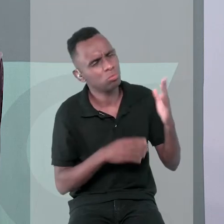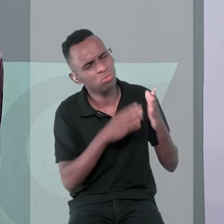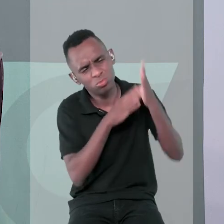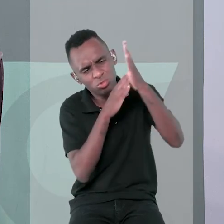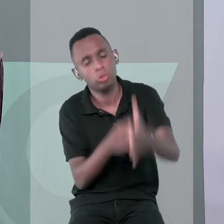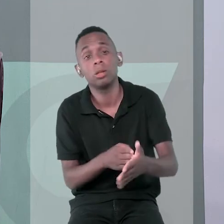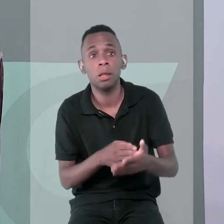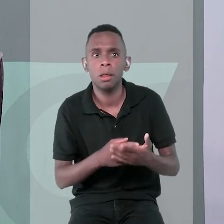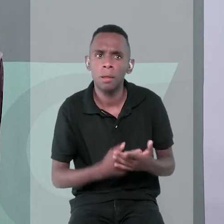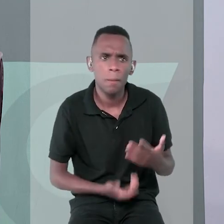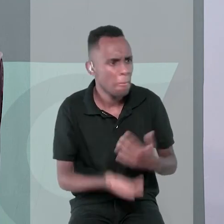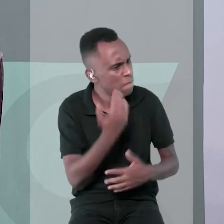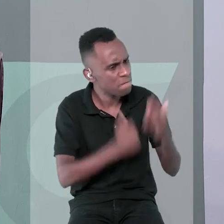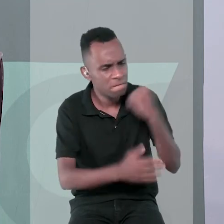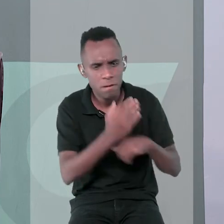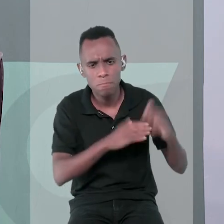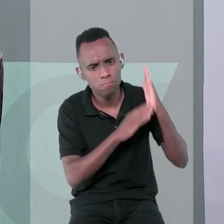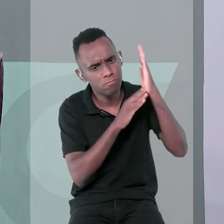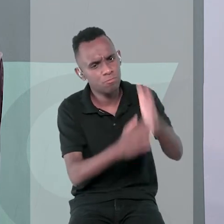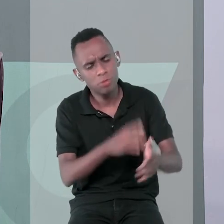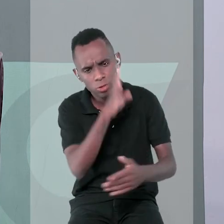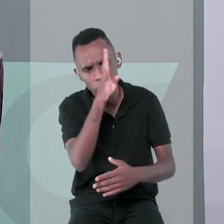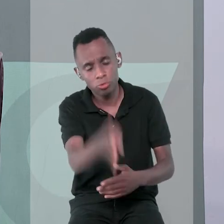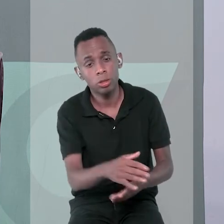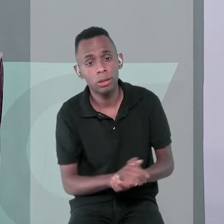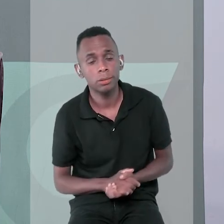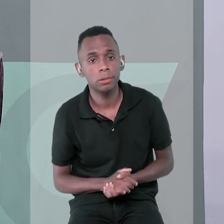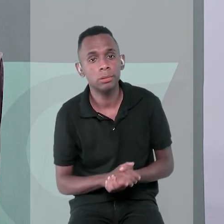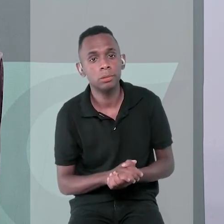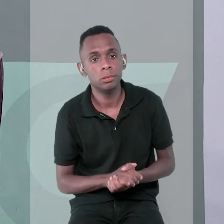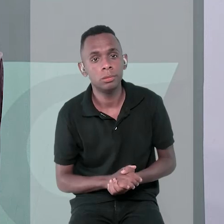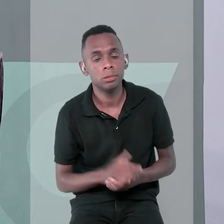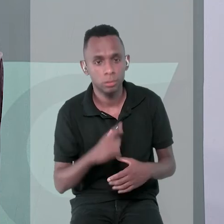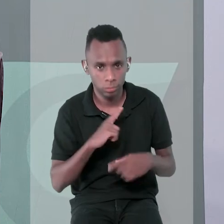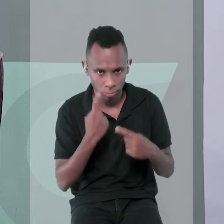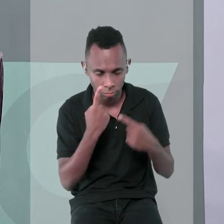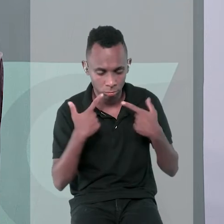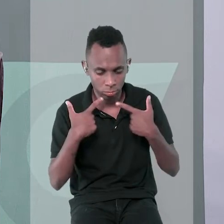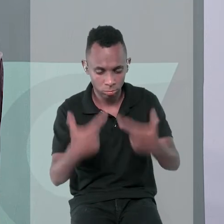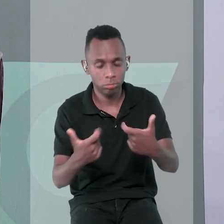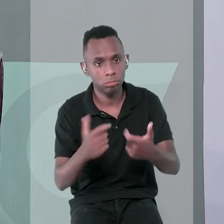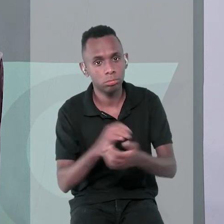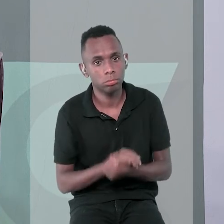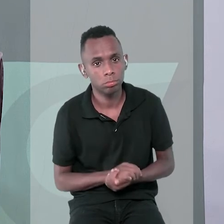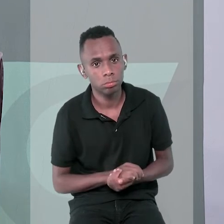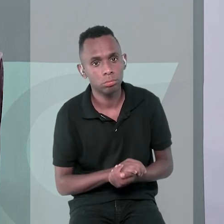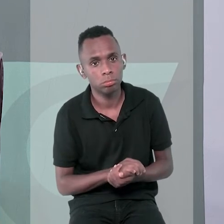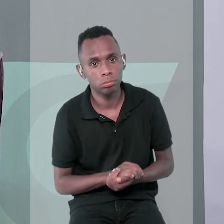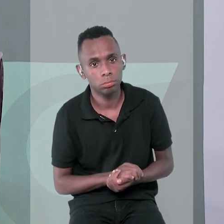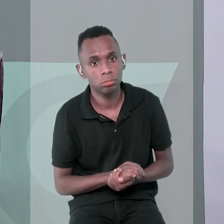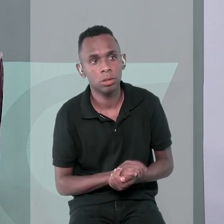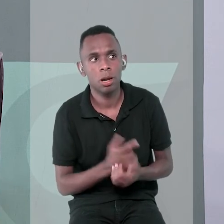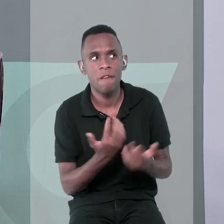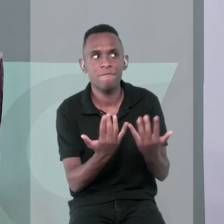atacar. E ela punha fogo na turma. E, pá! E aí tem uma batalha... Sem trocadilho, né,